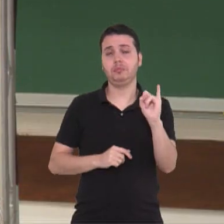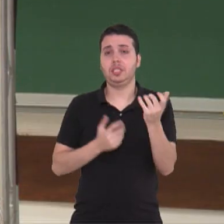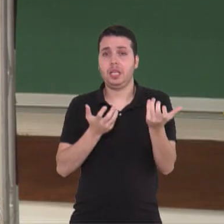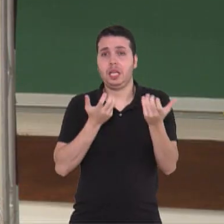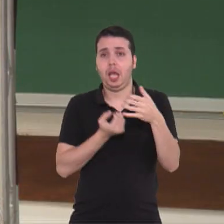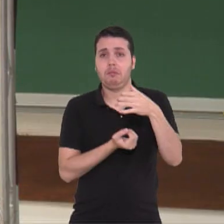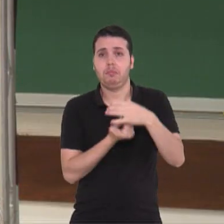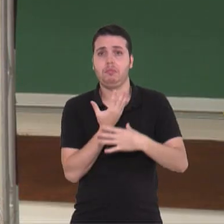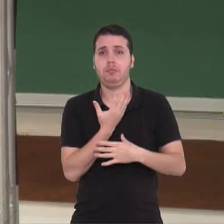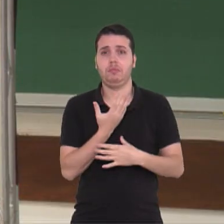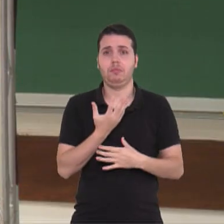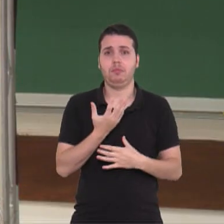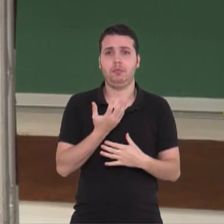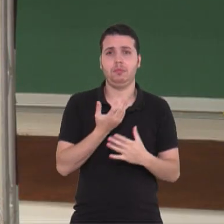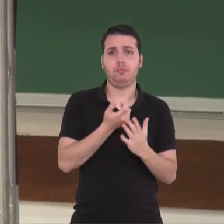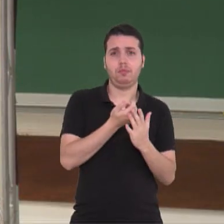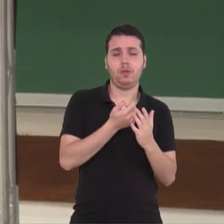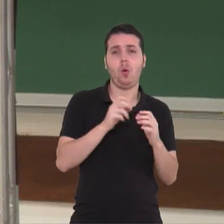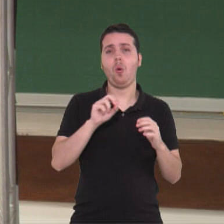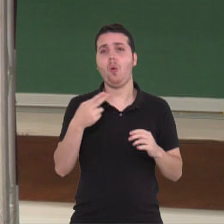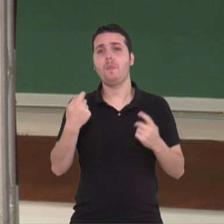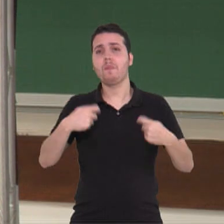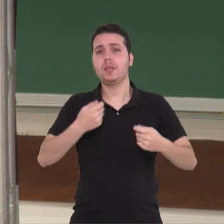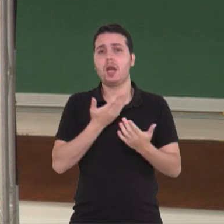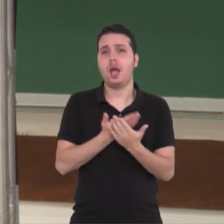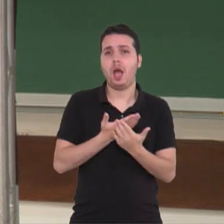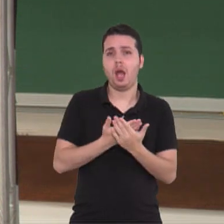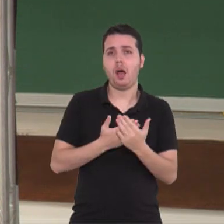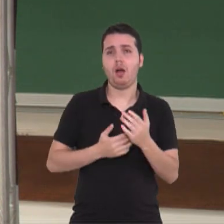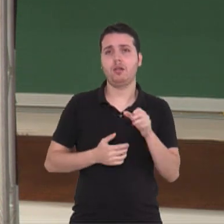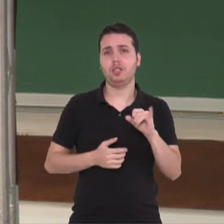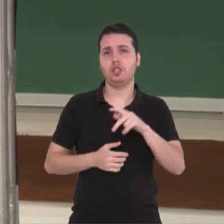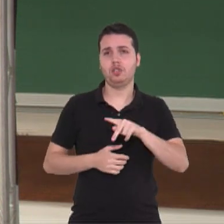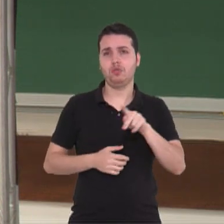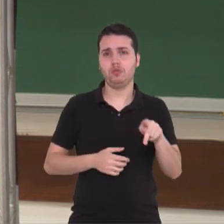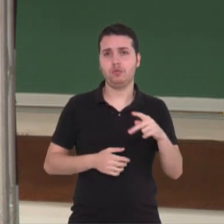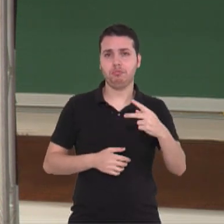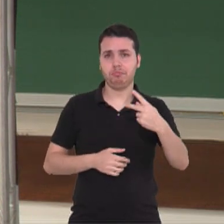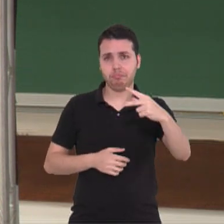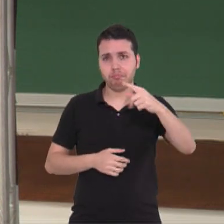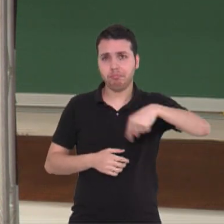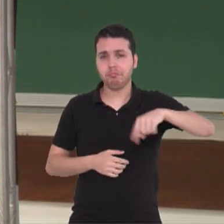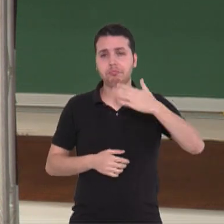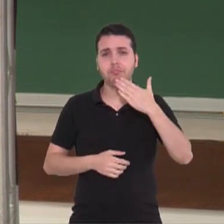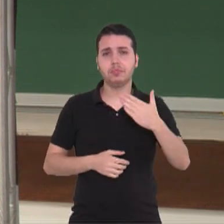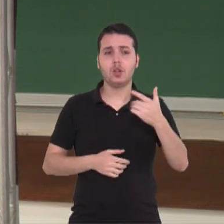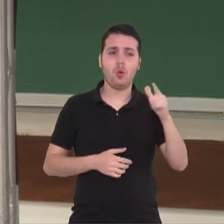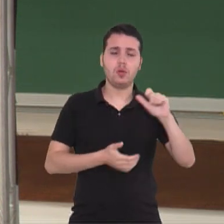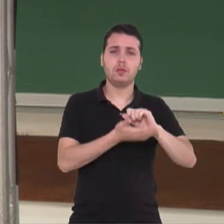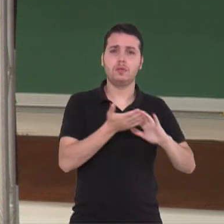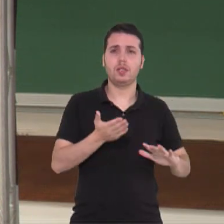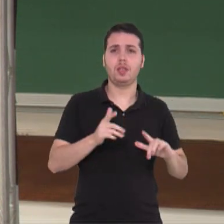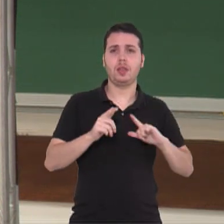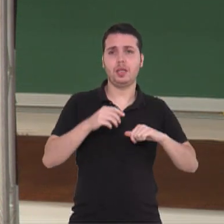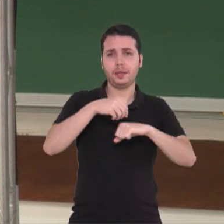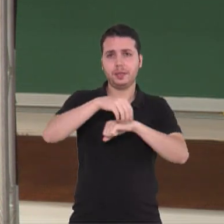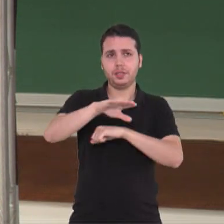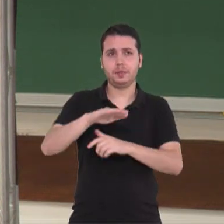forem produzir ou se vocês precisarem na aula, se a professora pedir uma outra atividade, aqui vocês têm uma